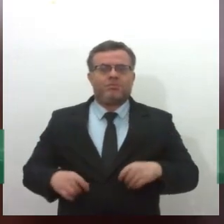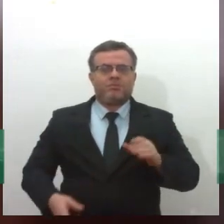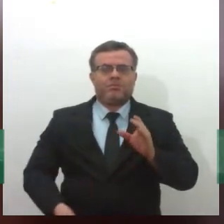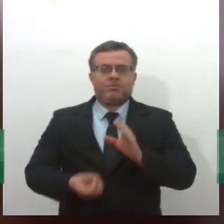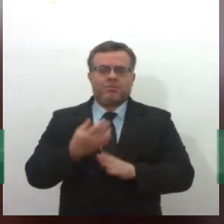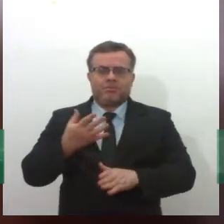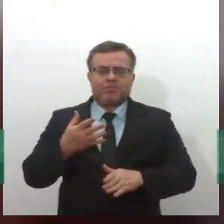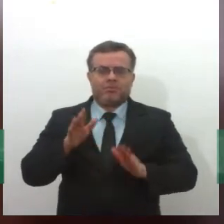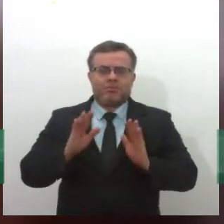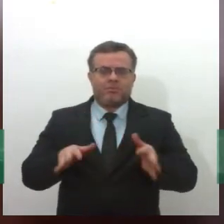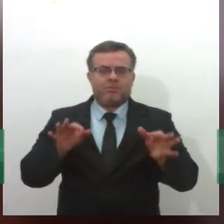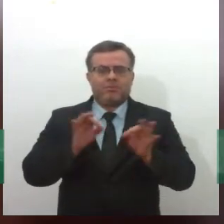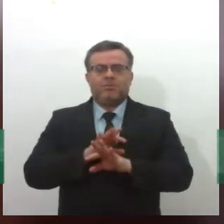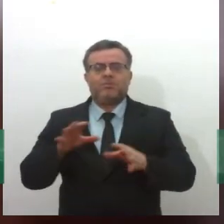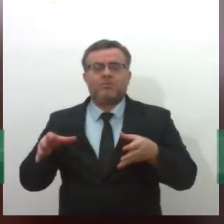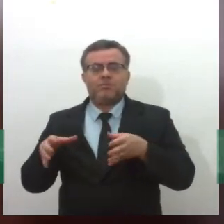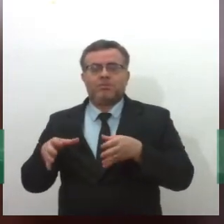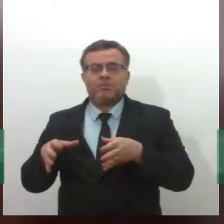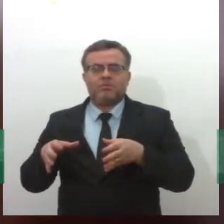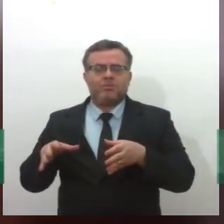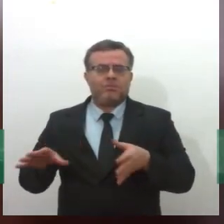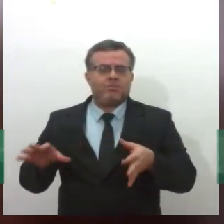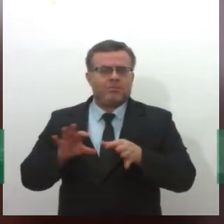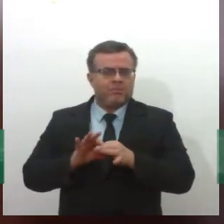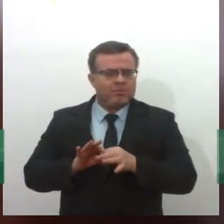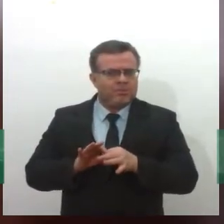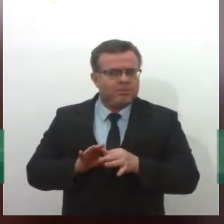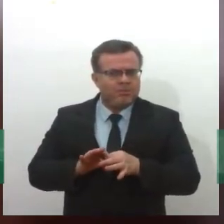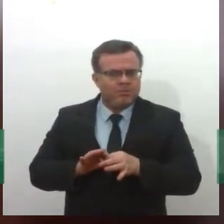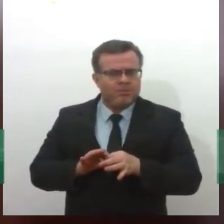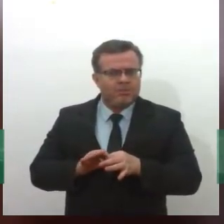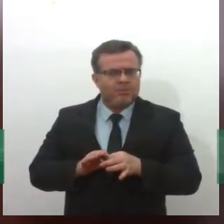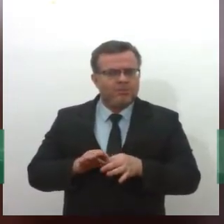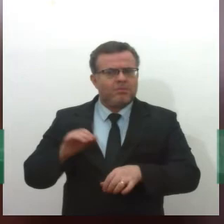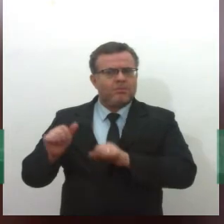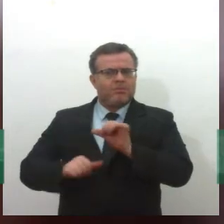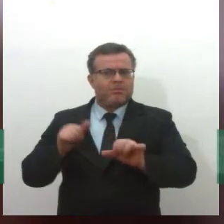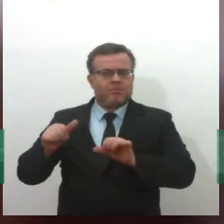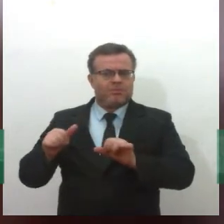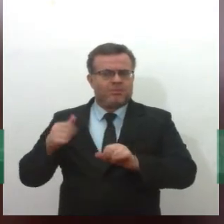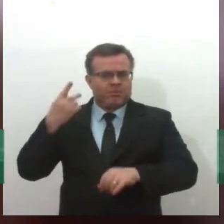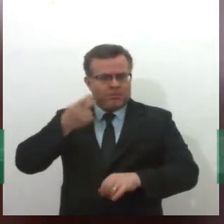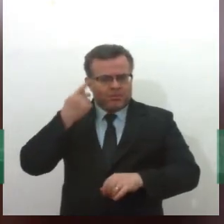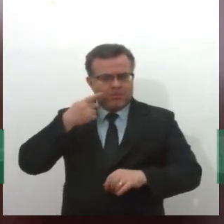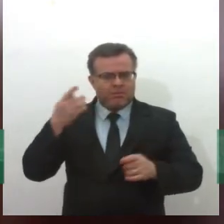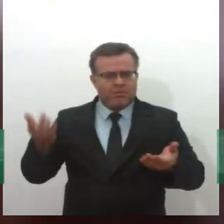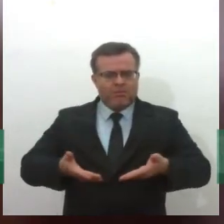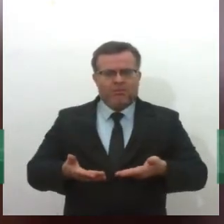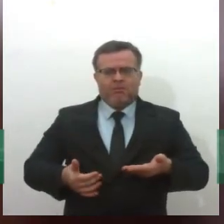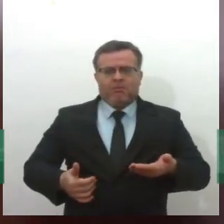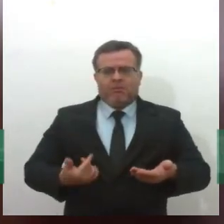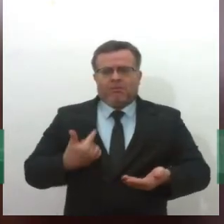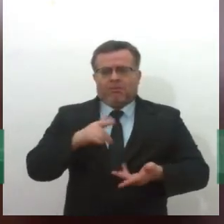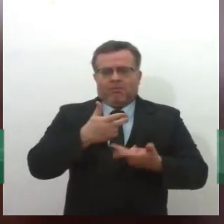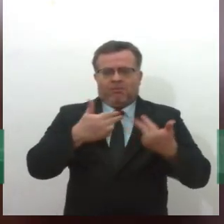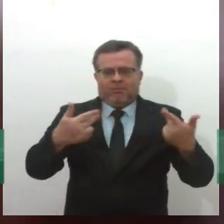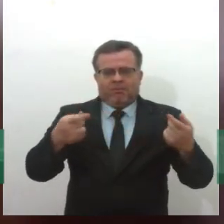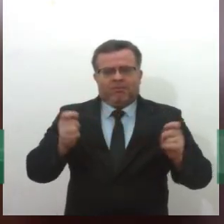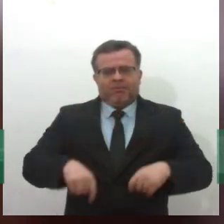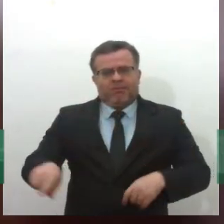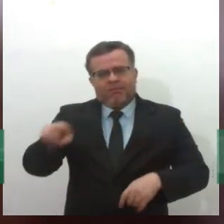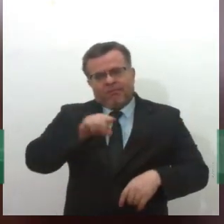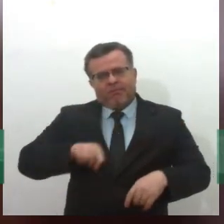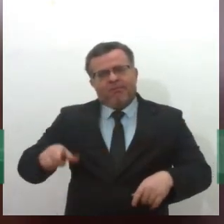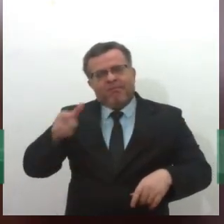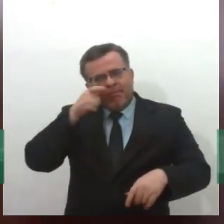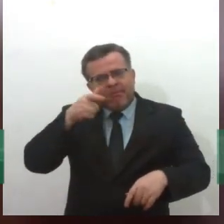Tenda, junto com a plataforma pela reforma política, e agora outras organizações se juntaram. Quem quiser